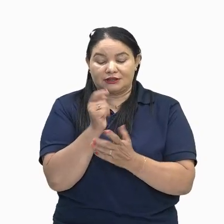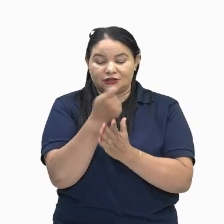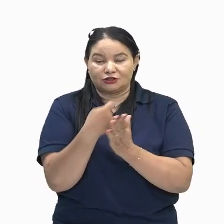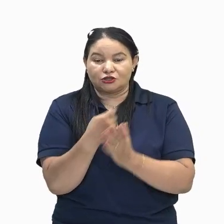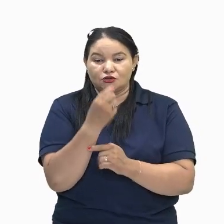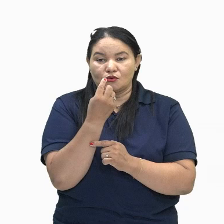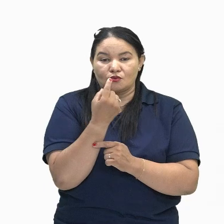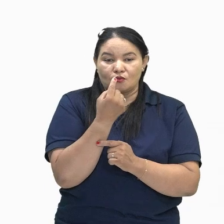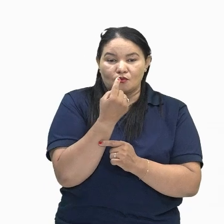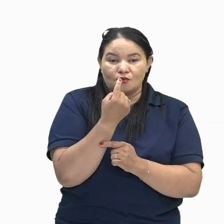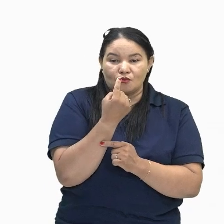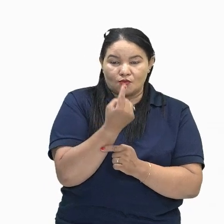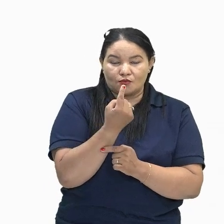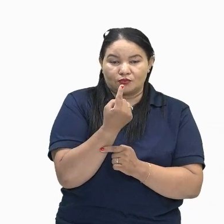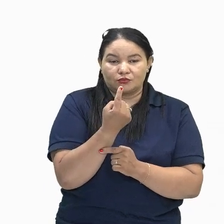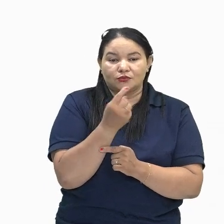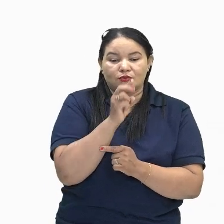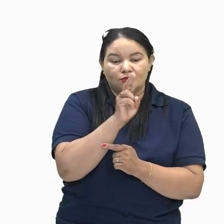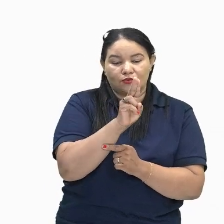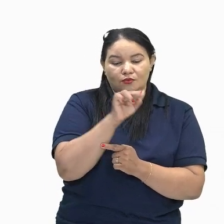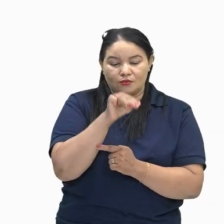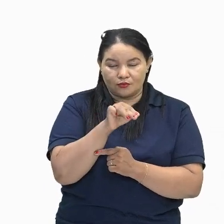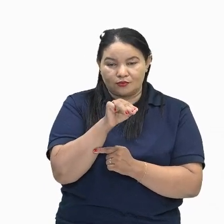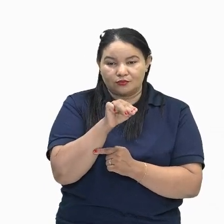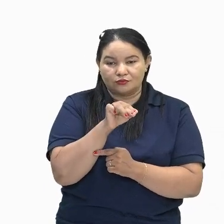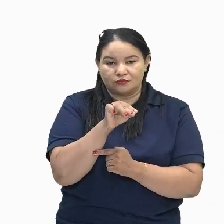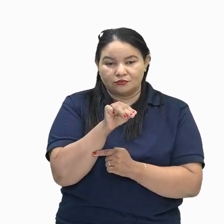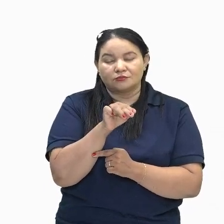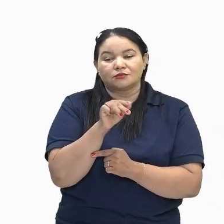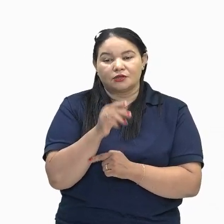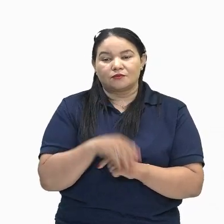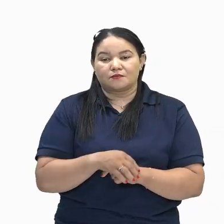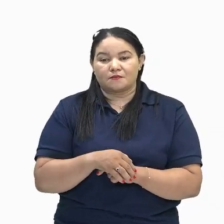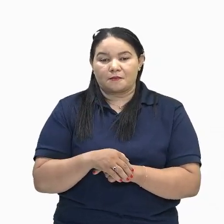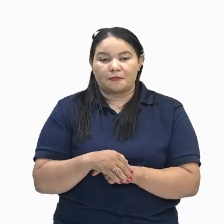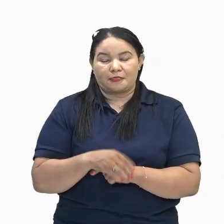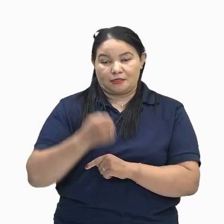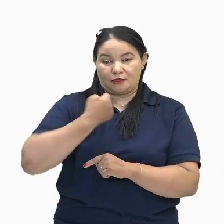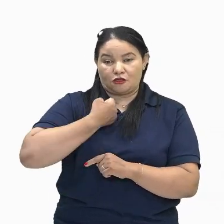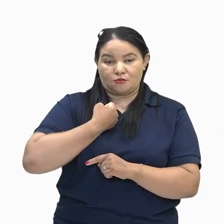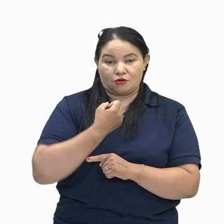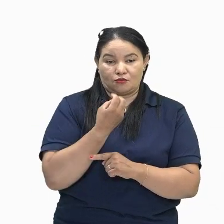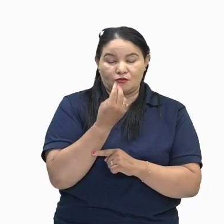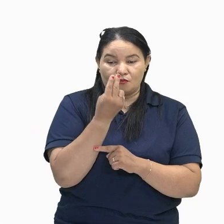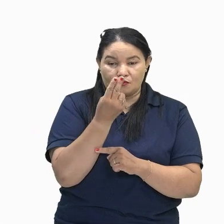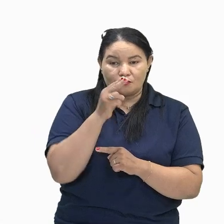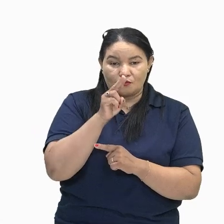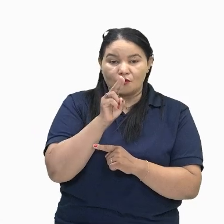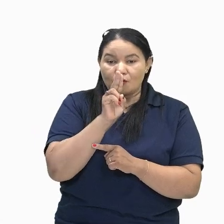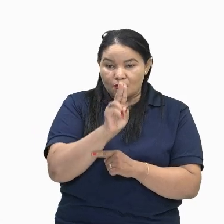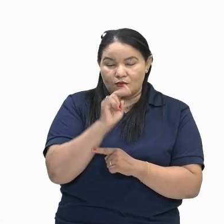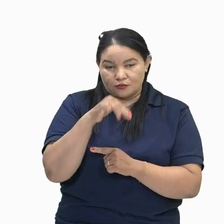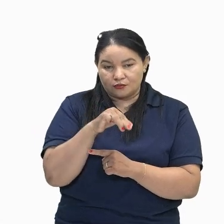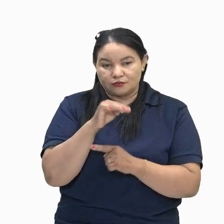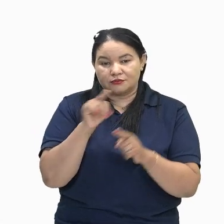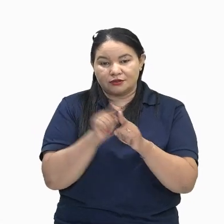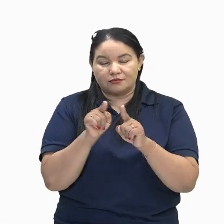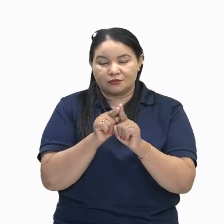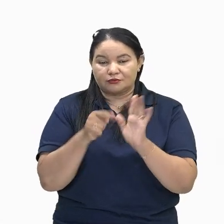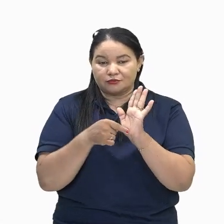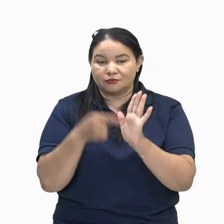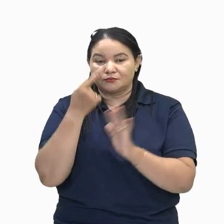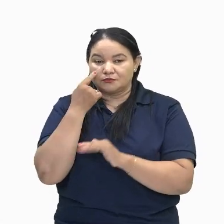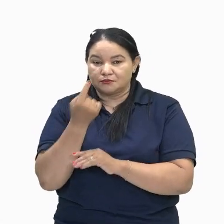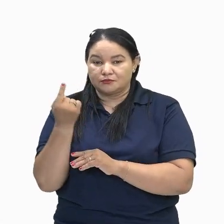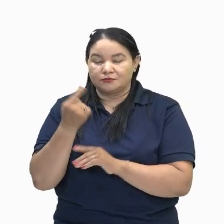Observem que o numerador é exatamente 1. Certo? Número 1, destacando aí para vocês. E observe